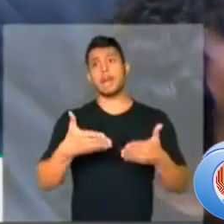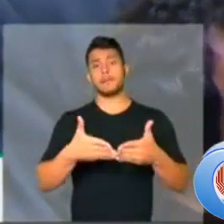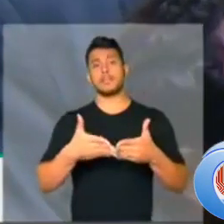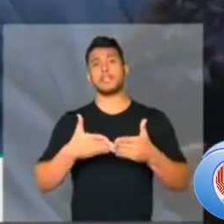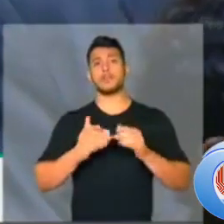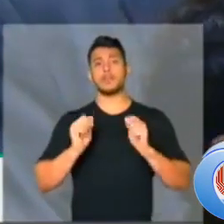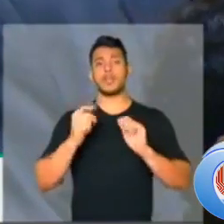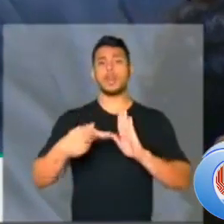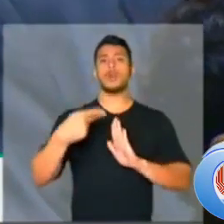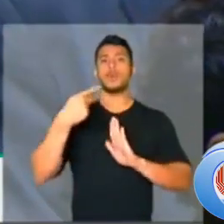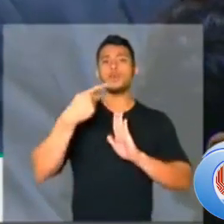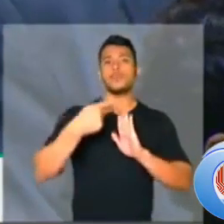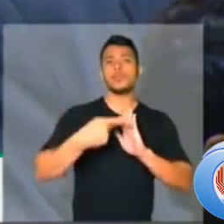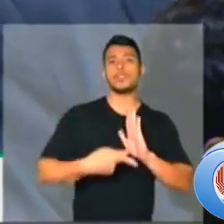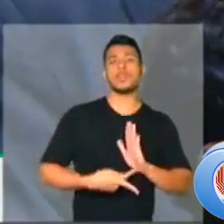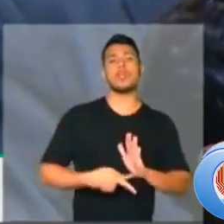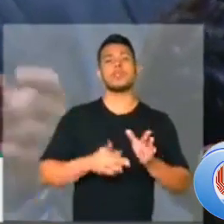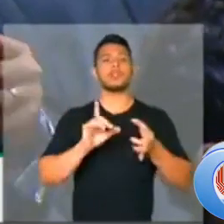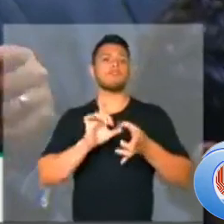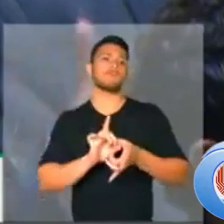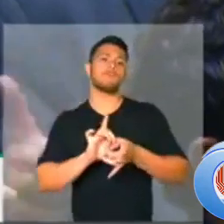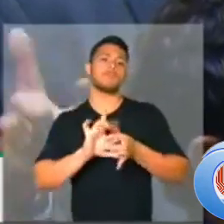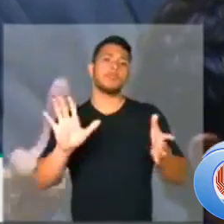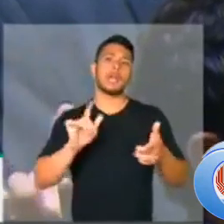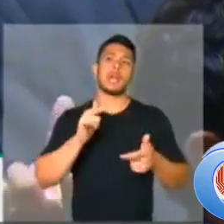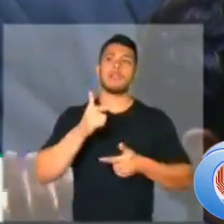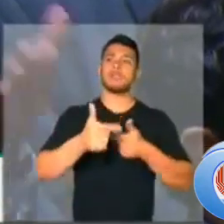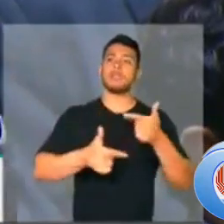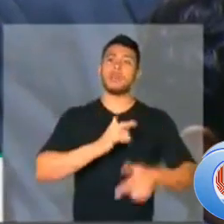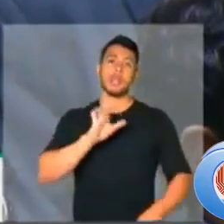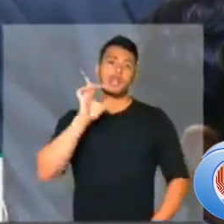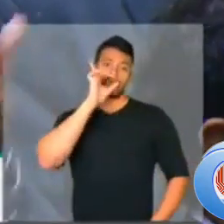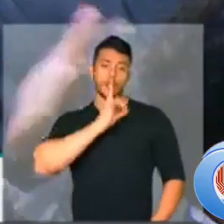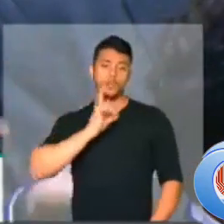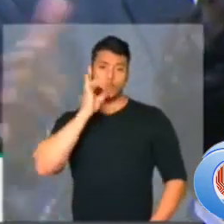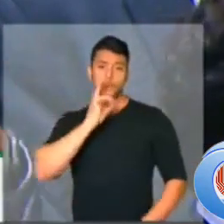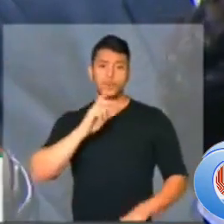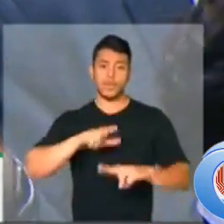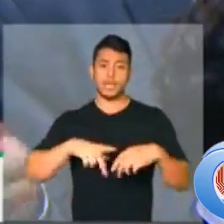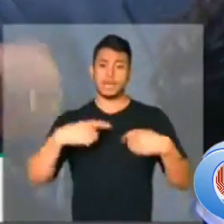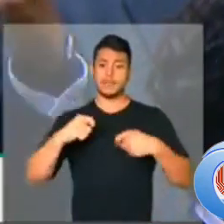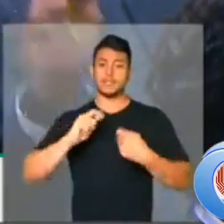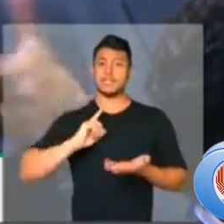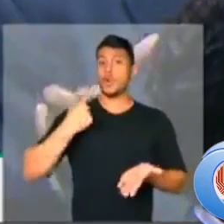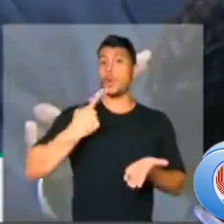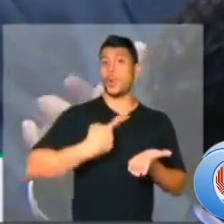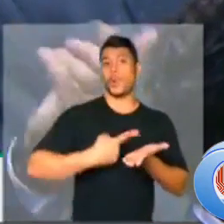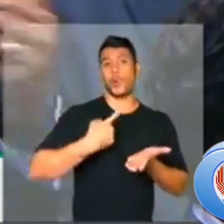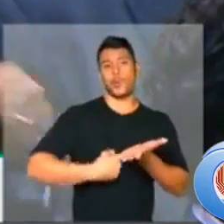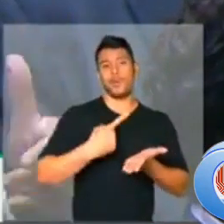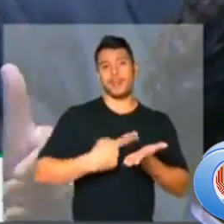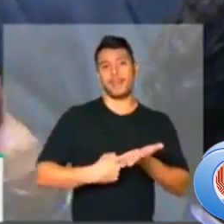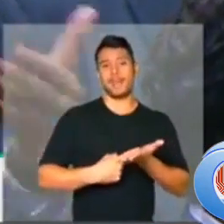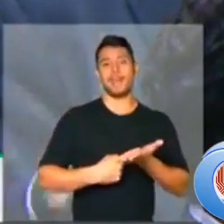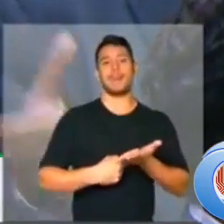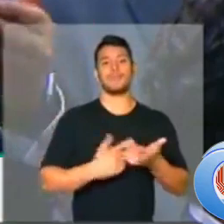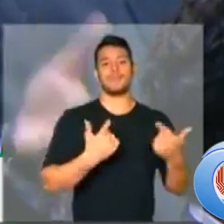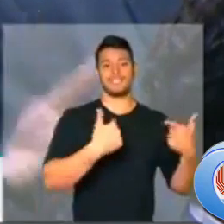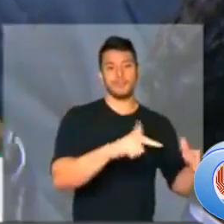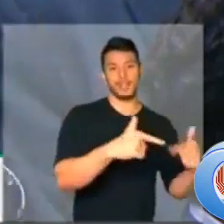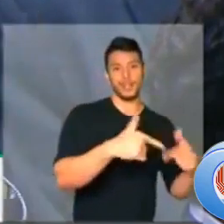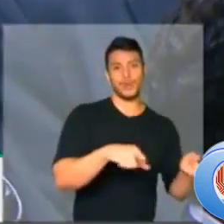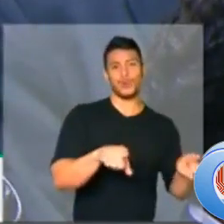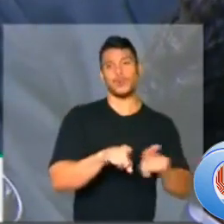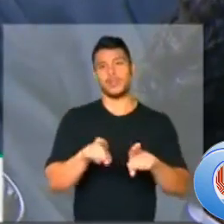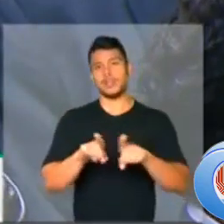um projeto que facultava, no caso de ação consensual entre o sindicato patronal e laboral, principalmente para o setor de